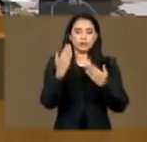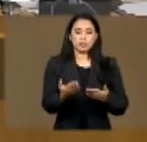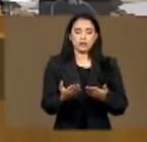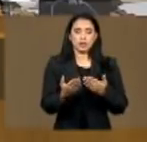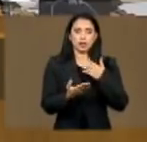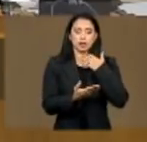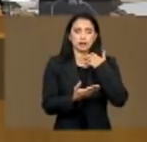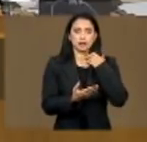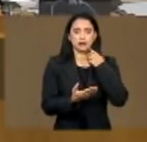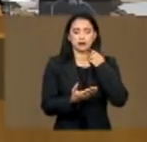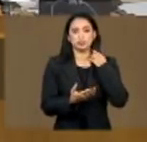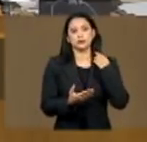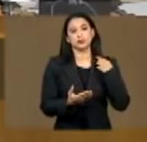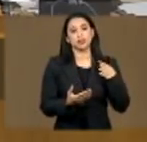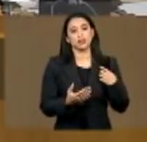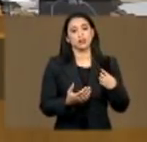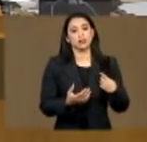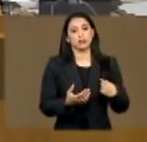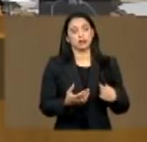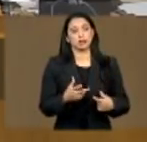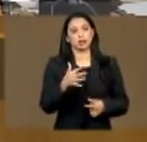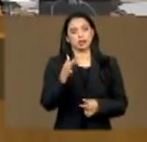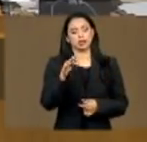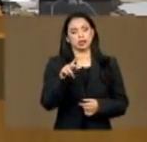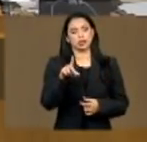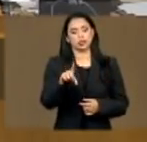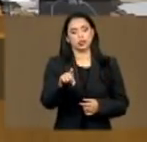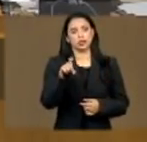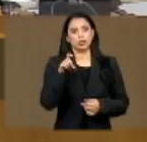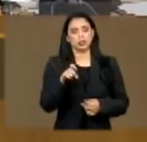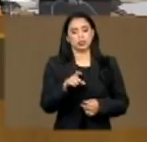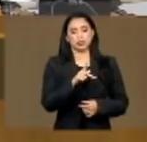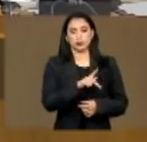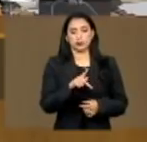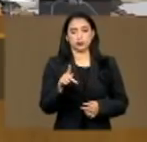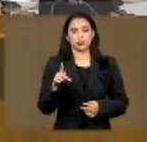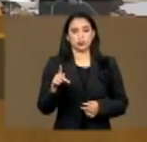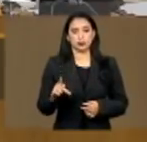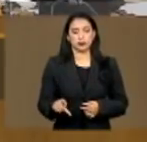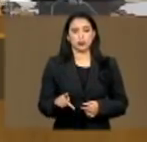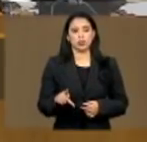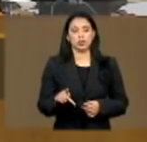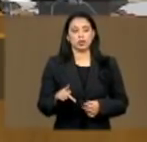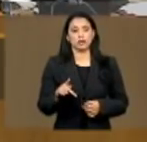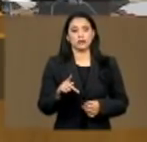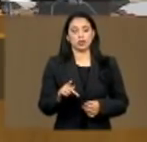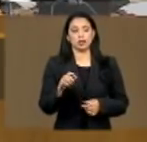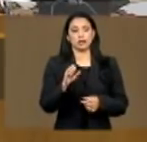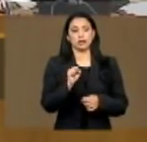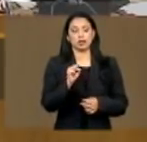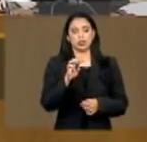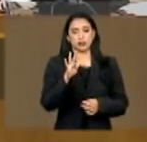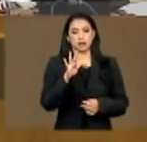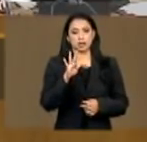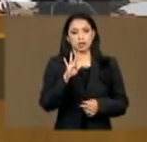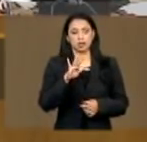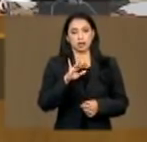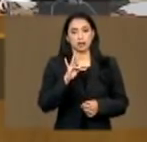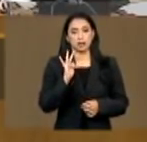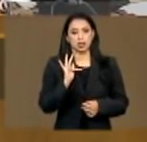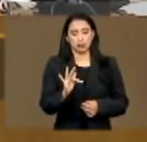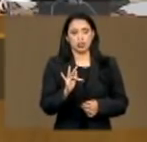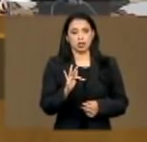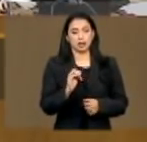eminente ministro luiz fux presidente deste excelso pretório na pessoa de quem saúdo